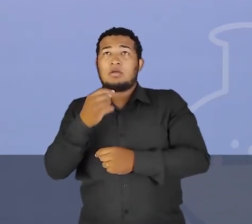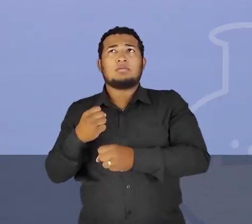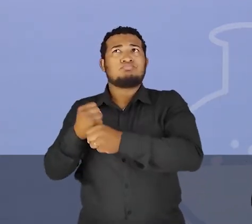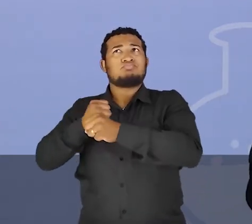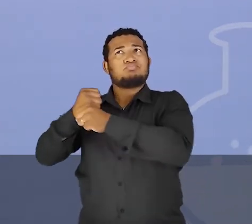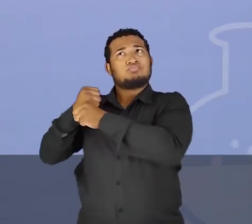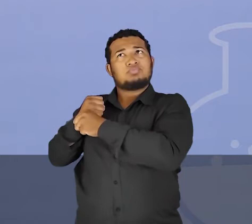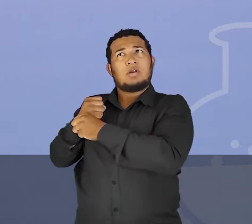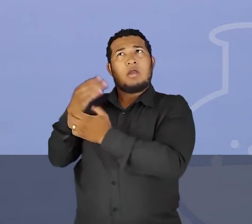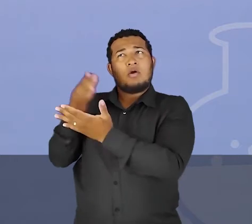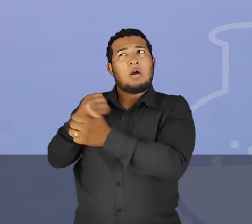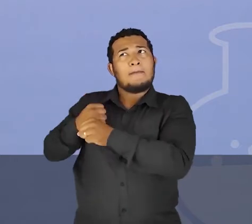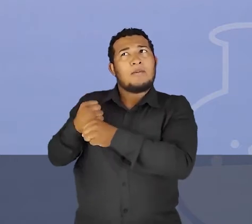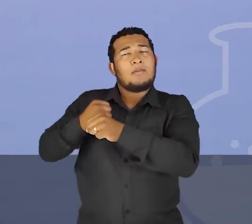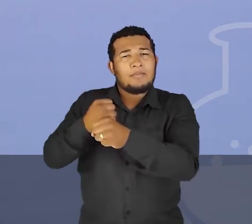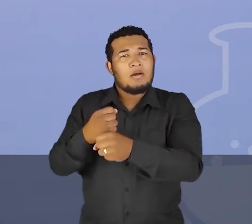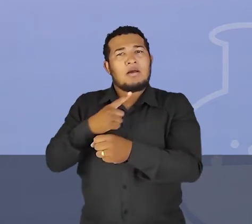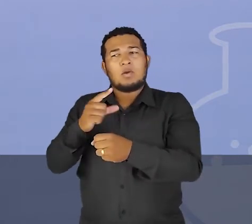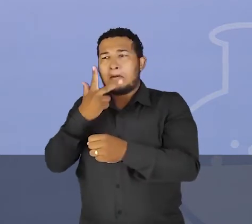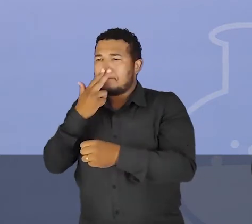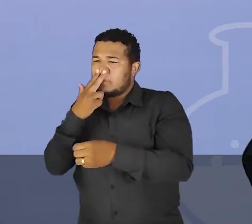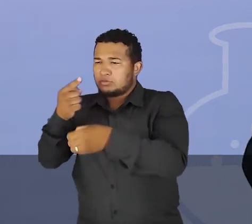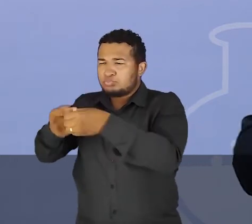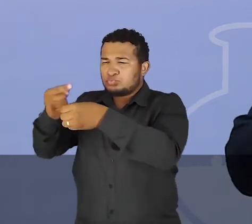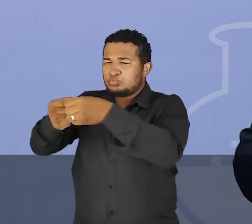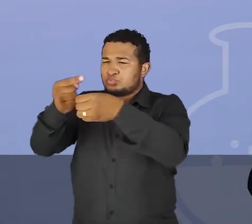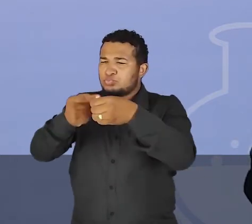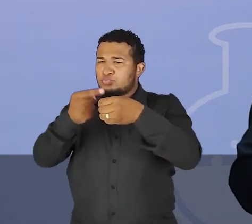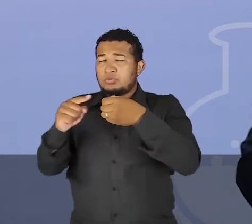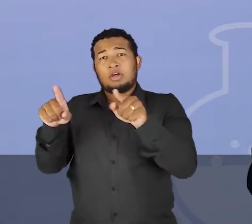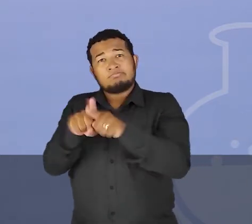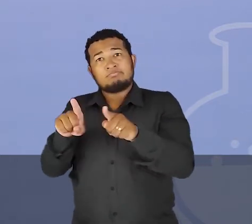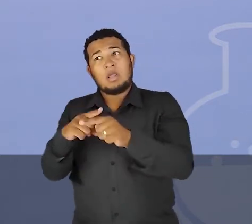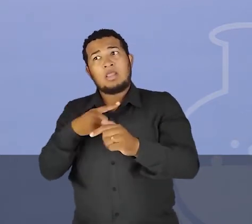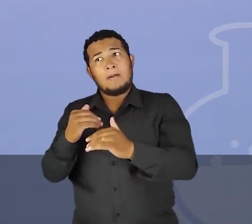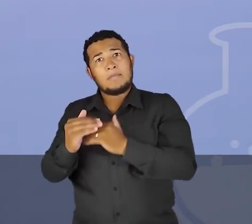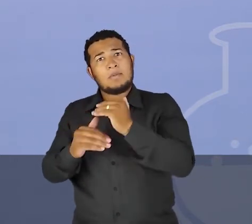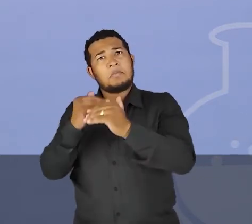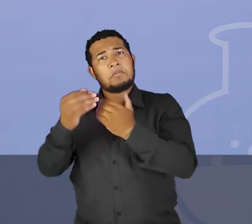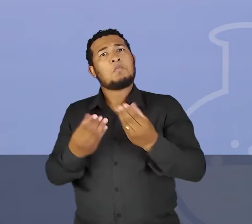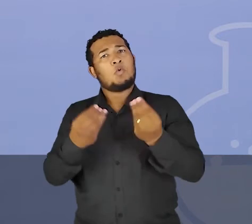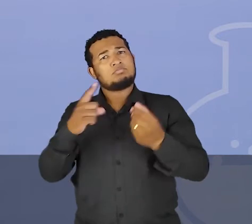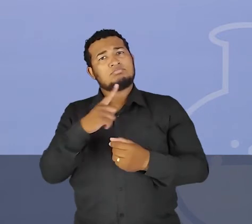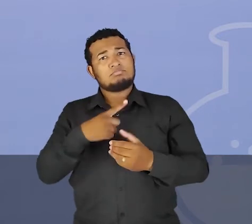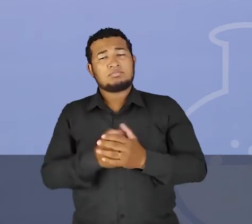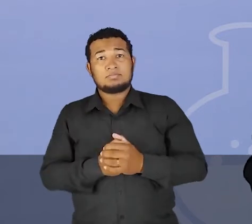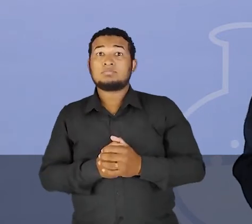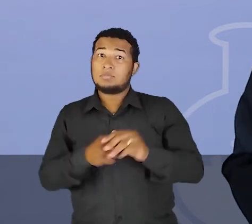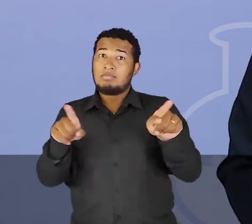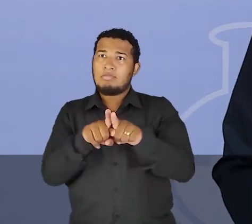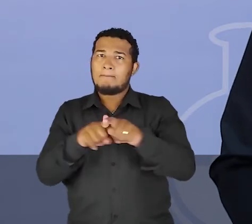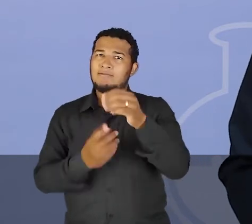né, espaços interioranos do Brasil, as pequenas cidades, também têm se desenvolvido bastante. Inclusive, isso